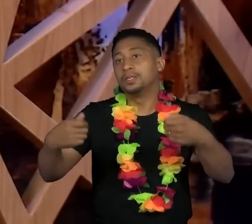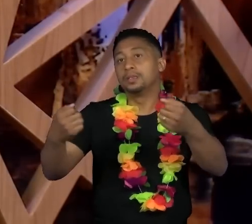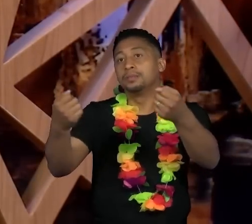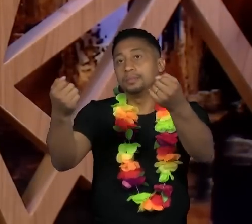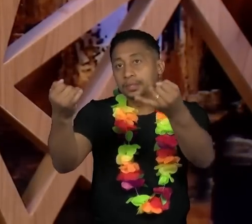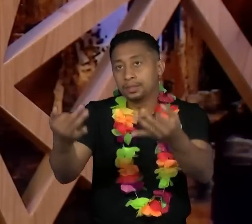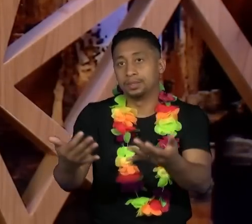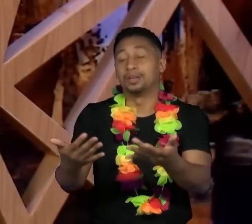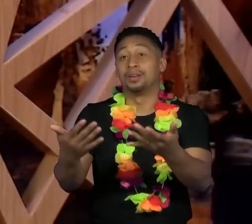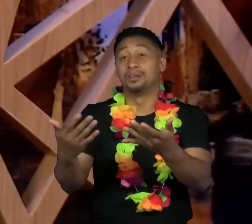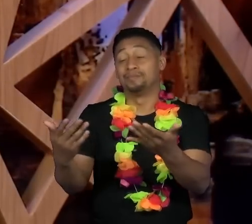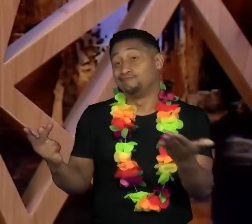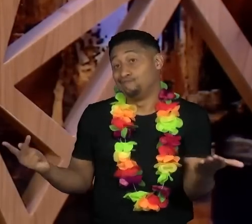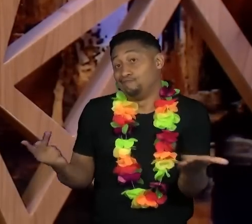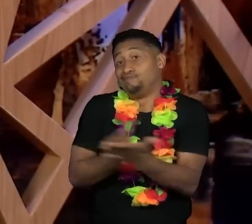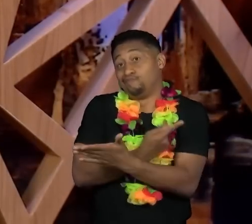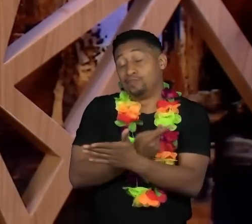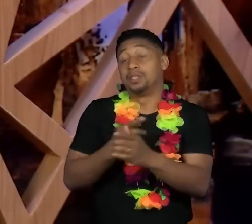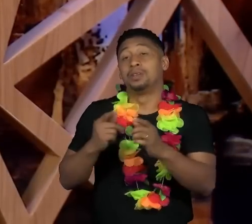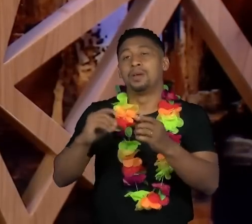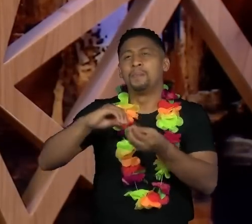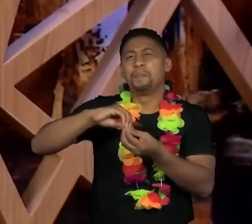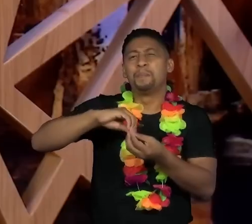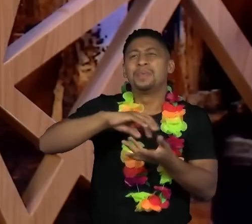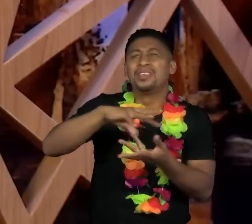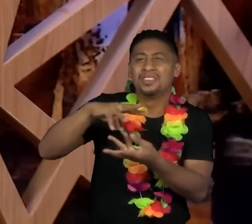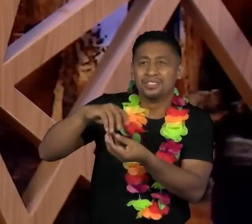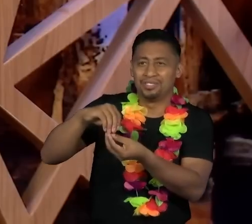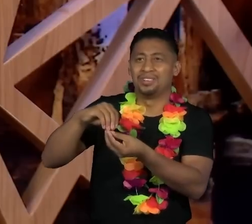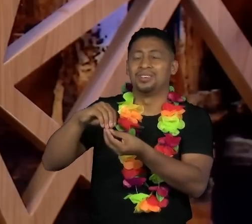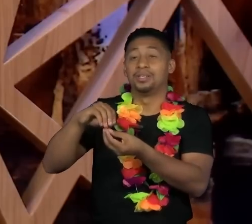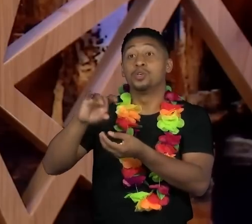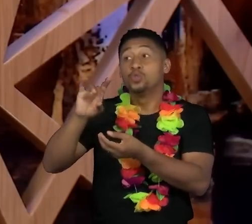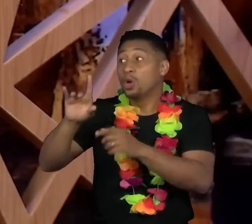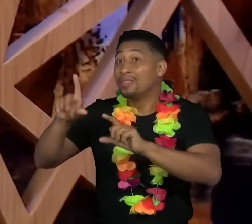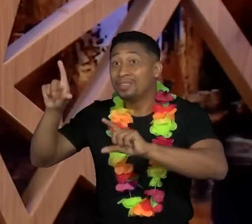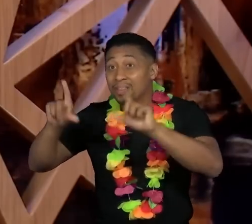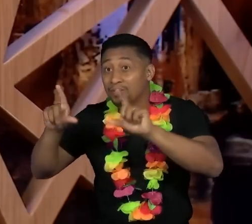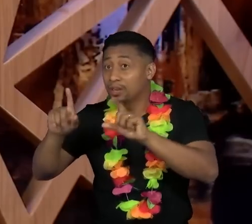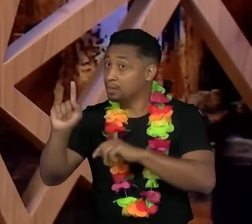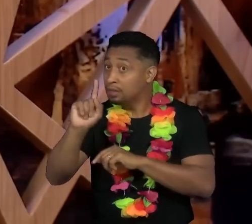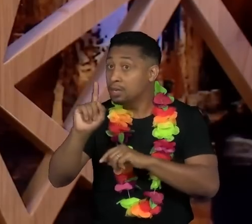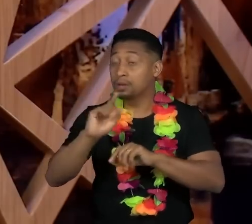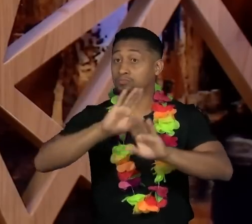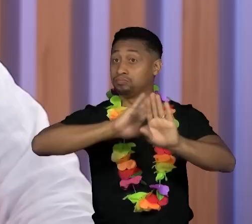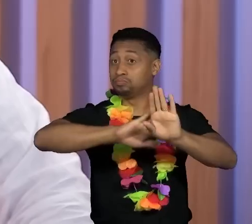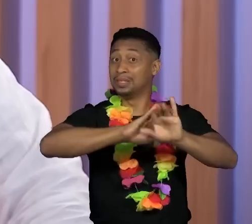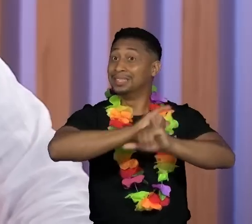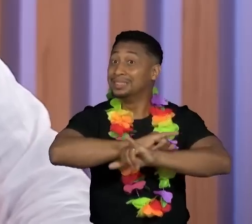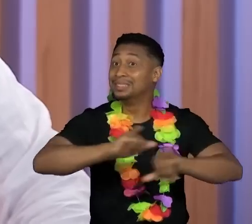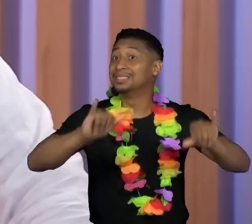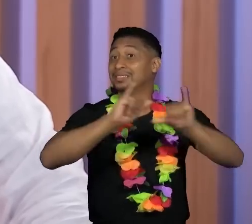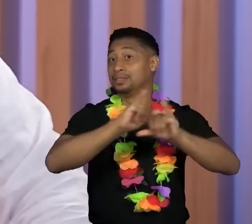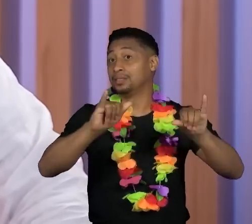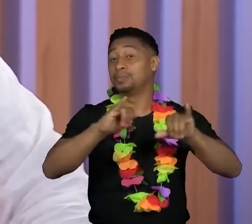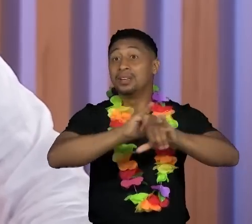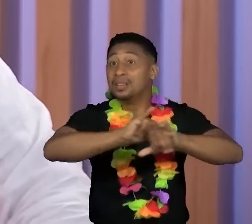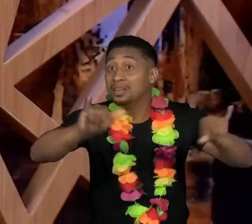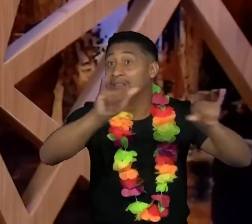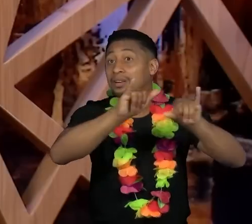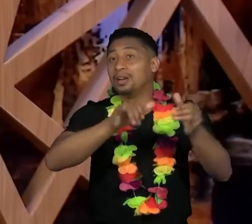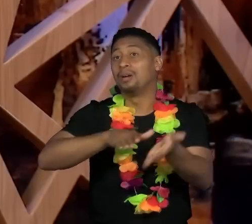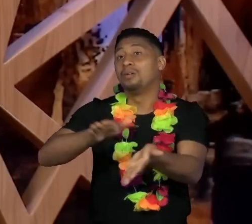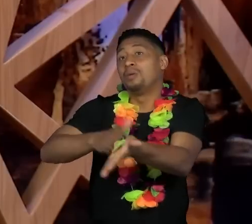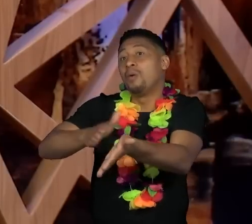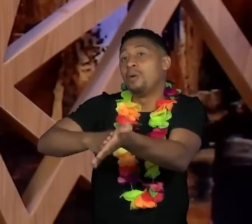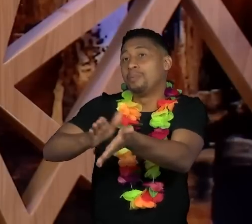sobre mediatização. A mediatização não é só o veículo de comunicação, mas é a publicidade que vai cobrar, o